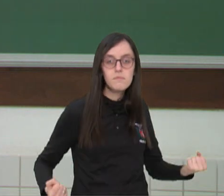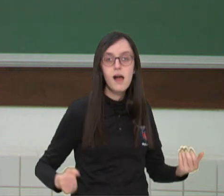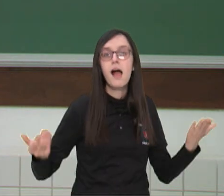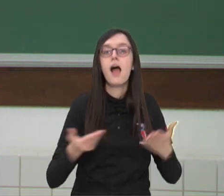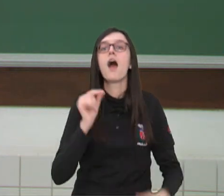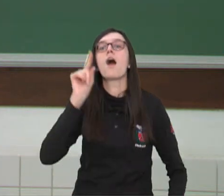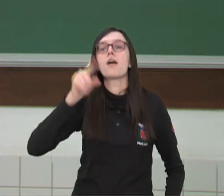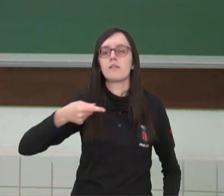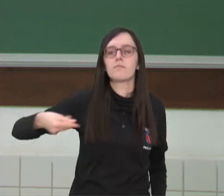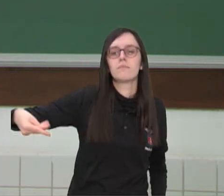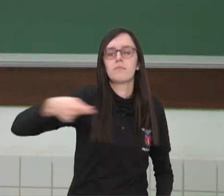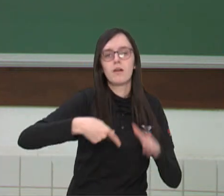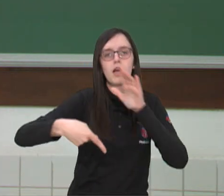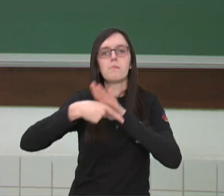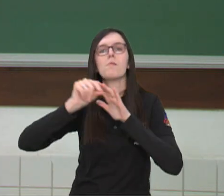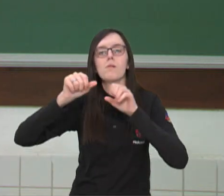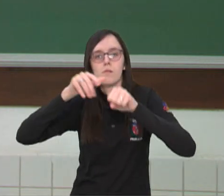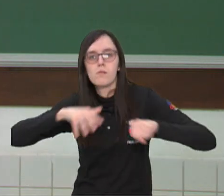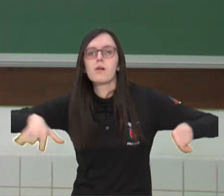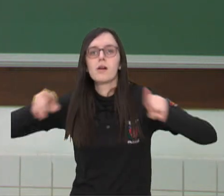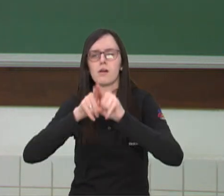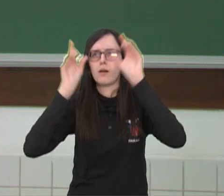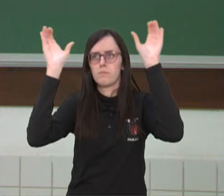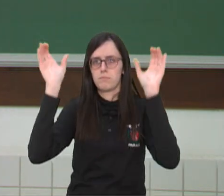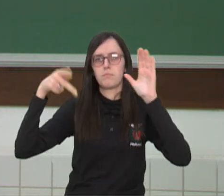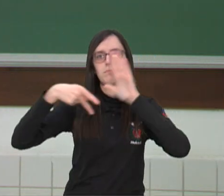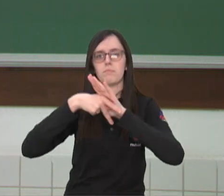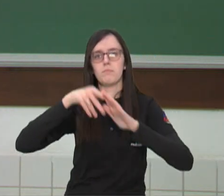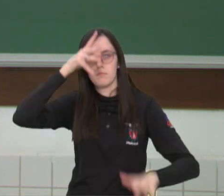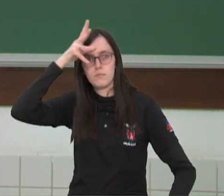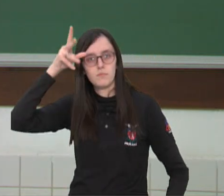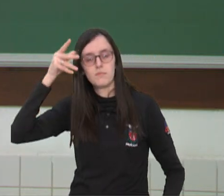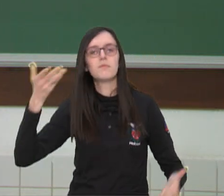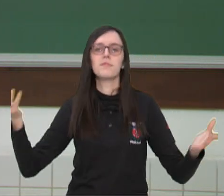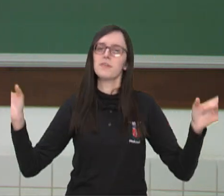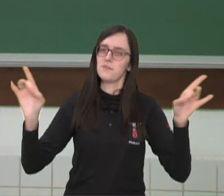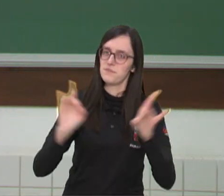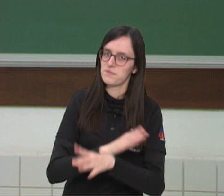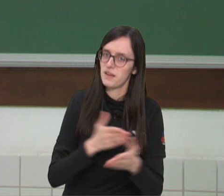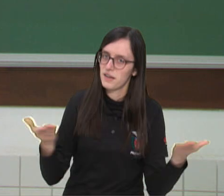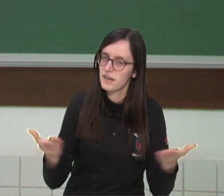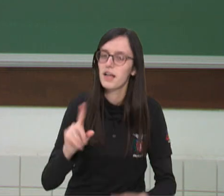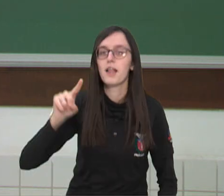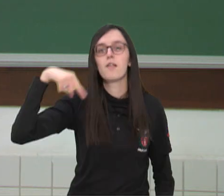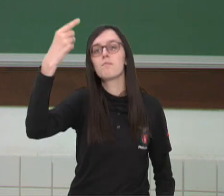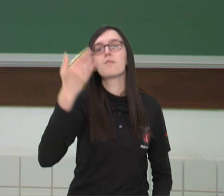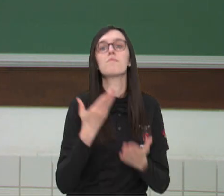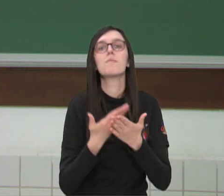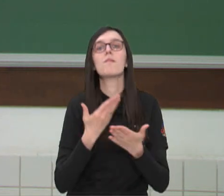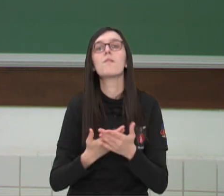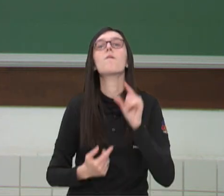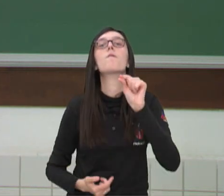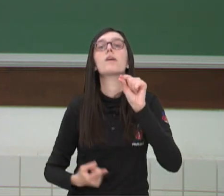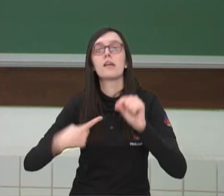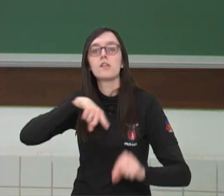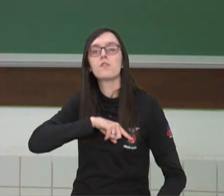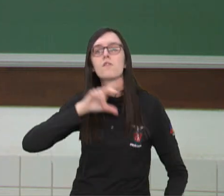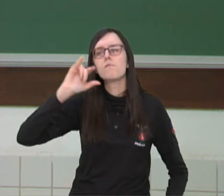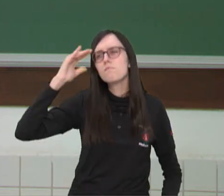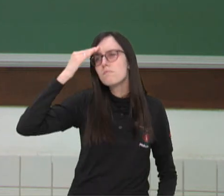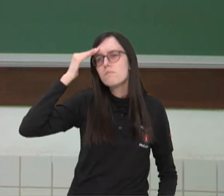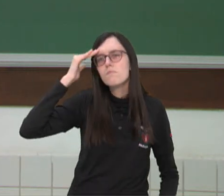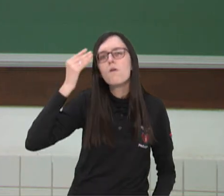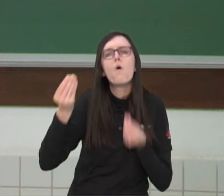drogas do sertão e os fortes militares na Amazônia. Fechamos isso. Próxima aula vamos